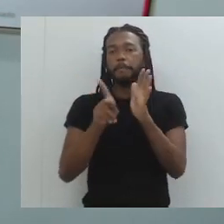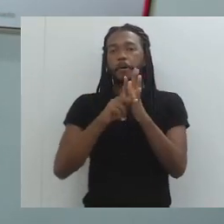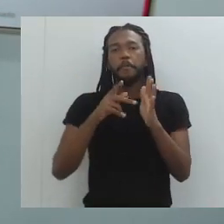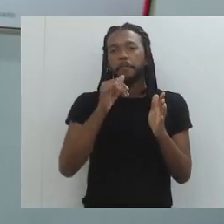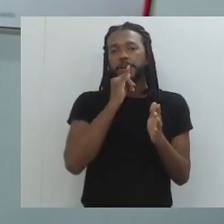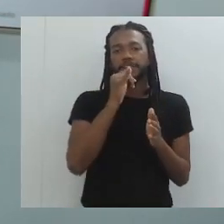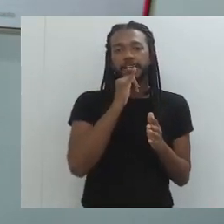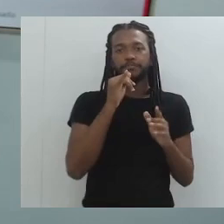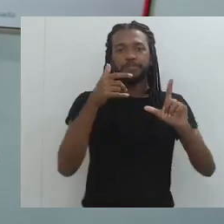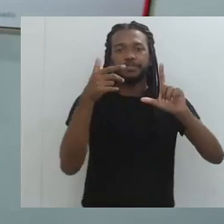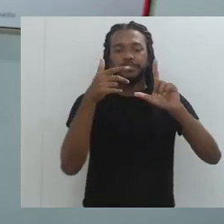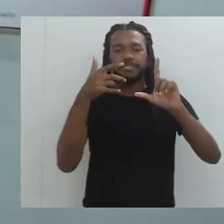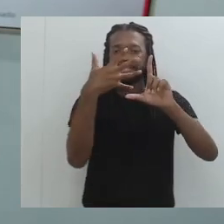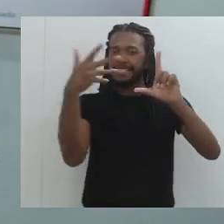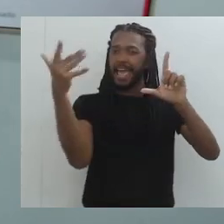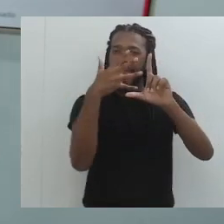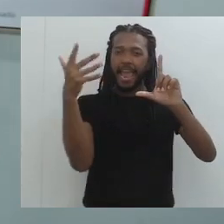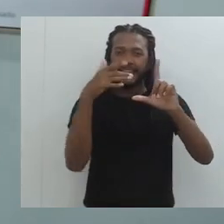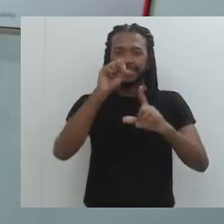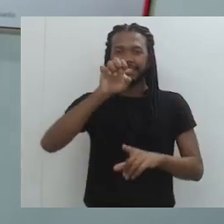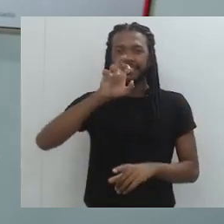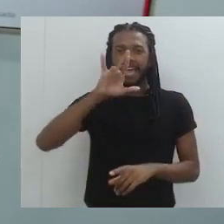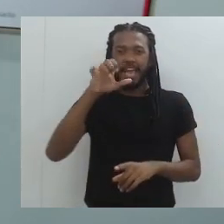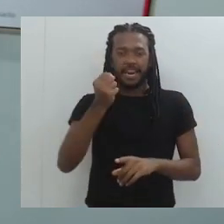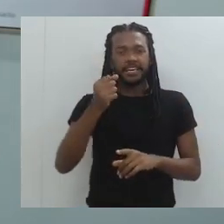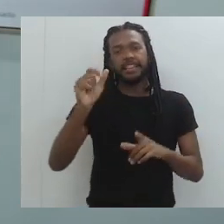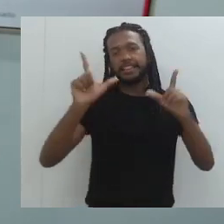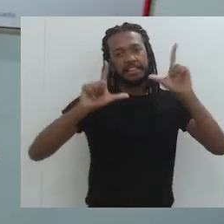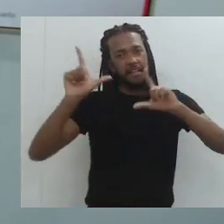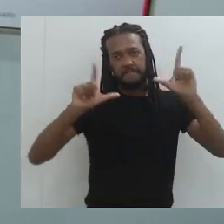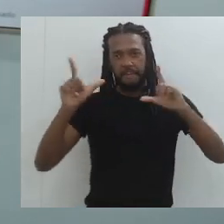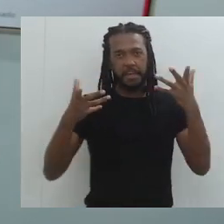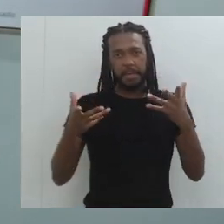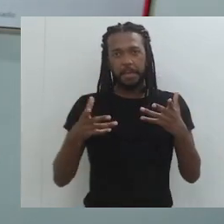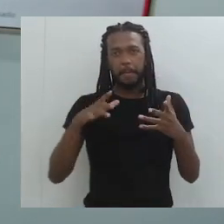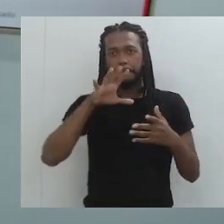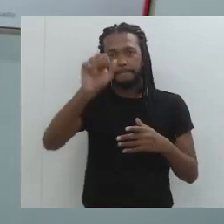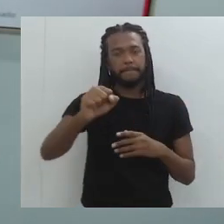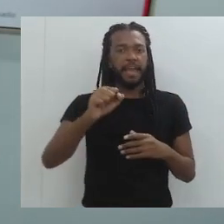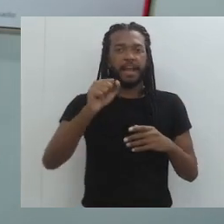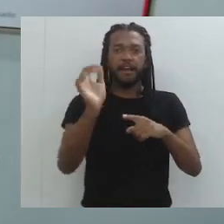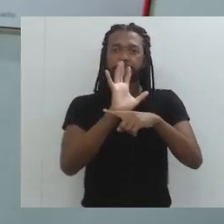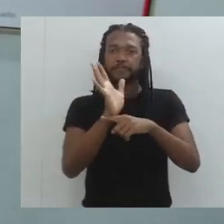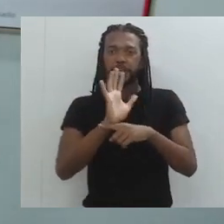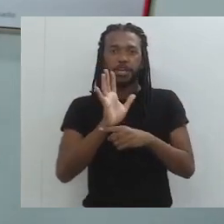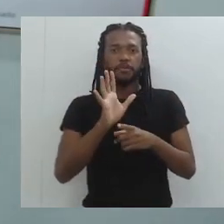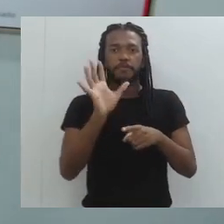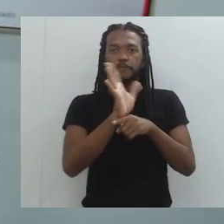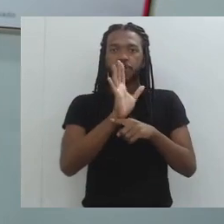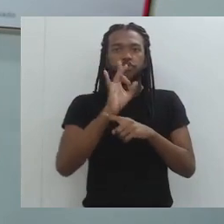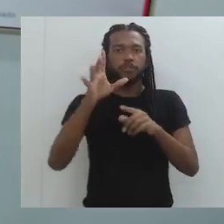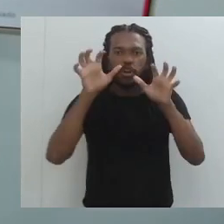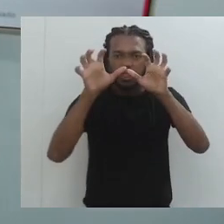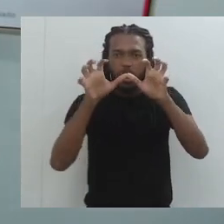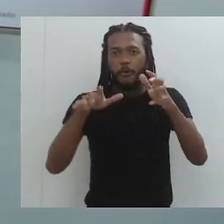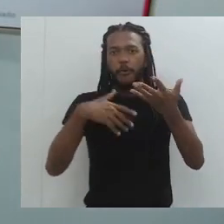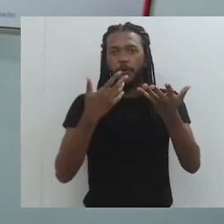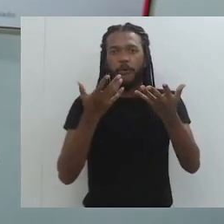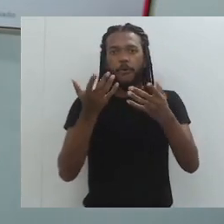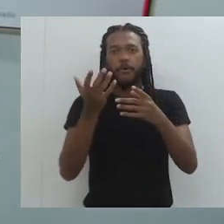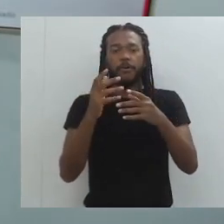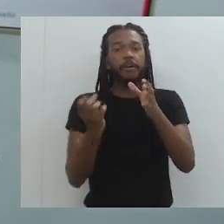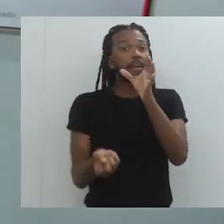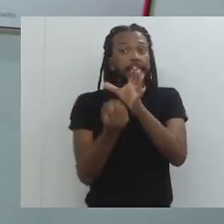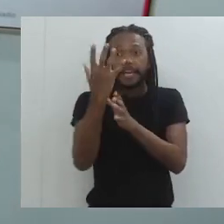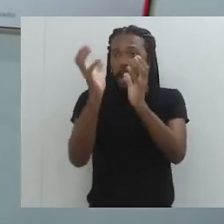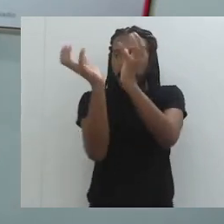agora, das séries que estão passando aí de TV. Então, seria pega filme, vamos dizer, filme só de terror. Aí a gente cria